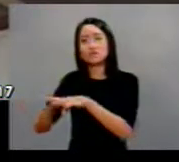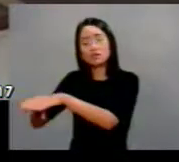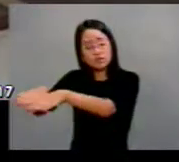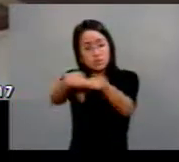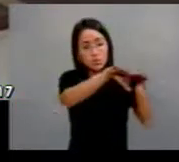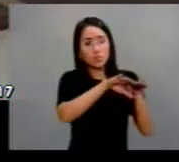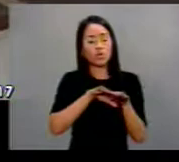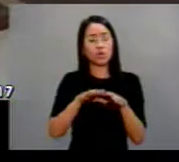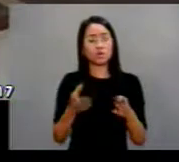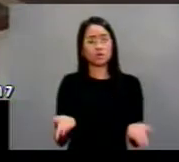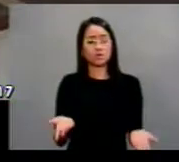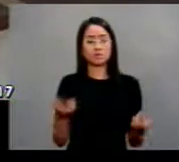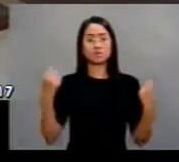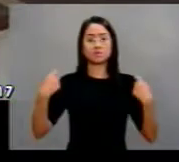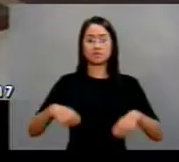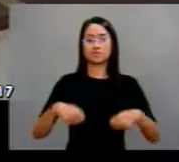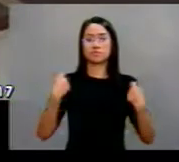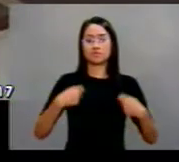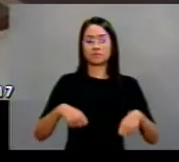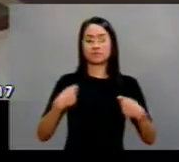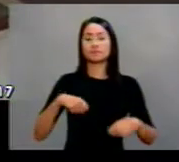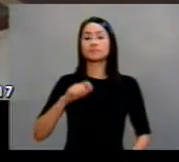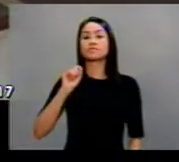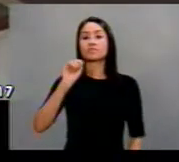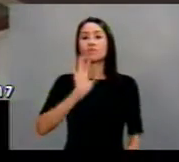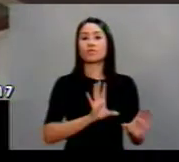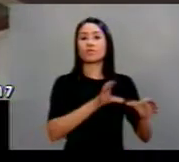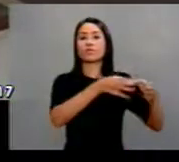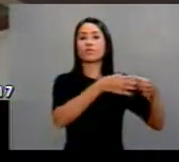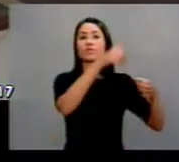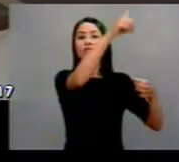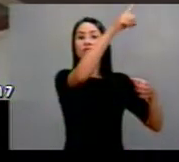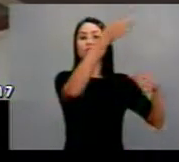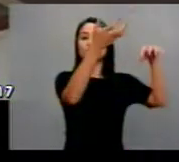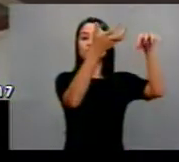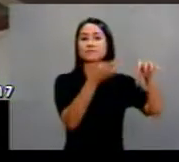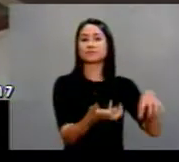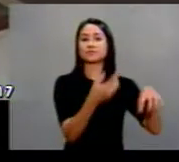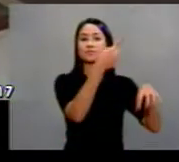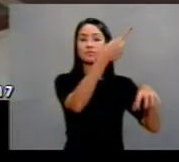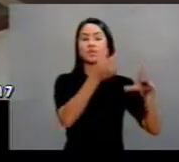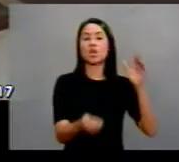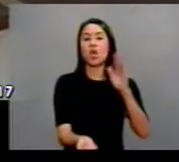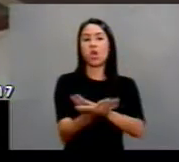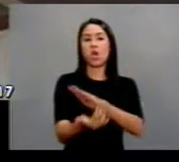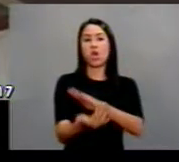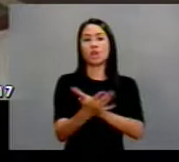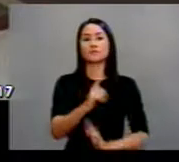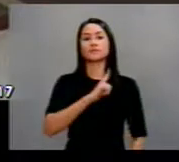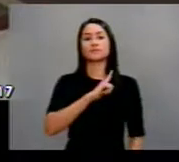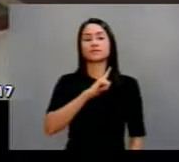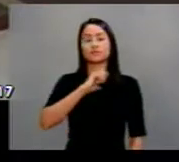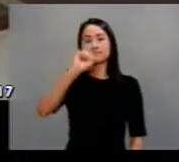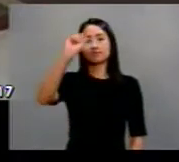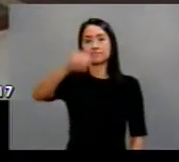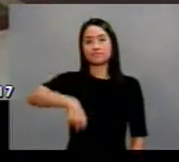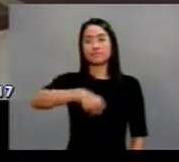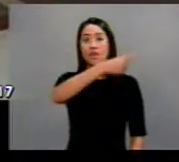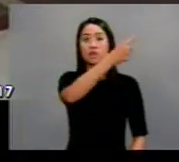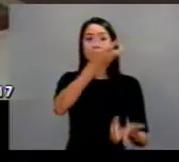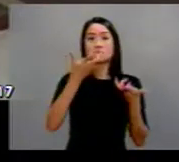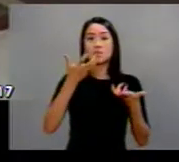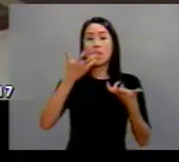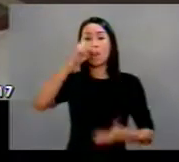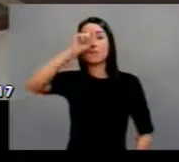alguma, afastar esta associação de oligarcas profissionais que assaltam